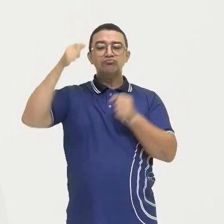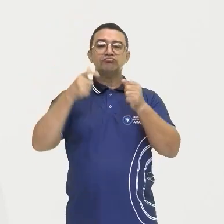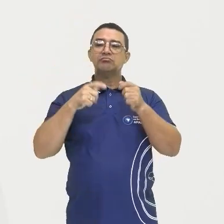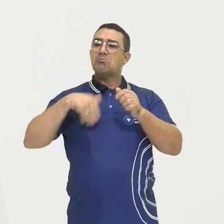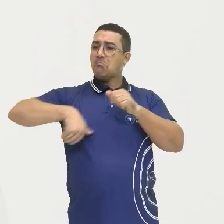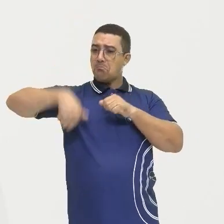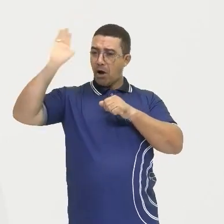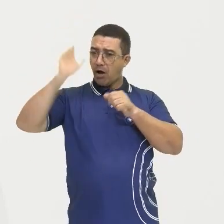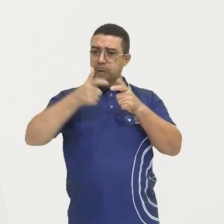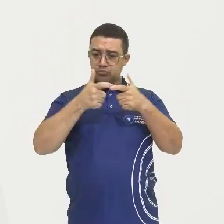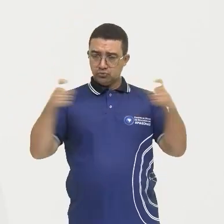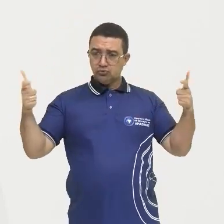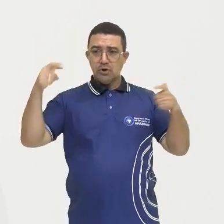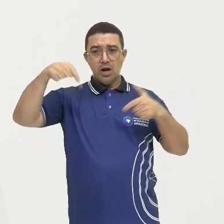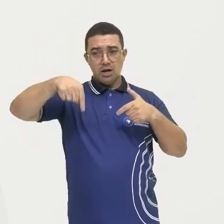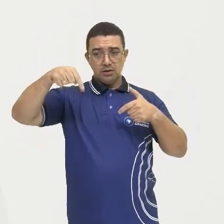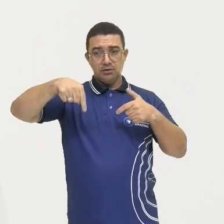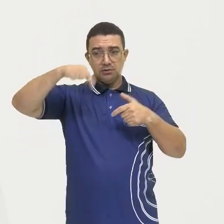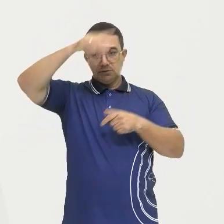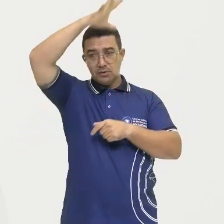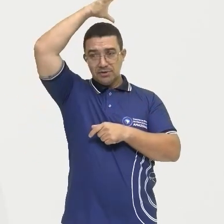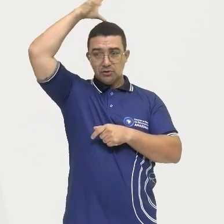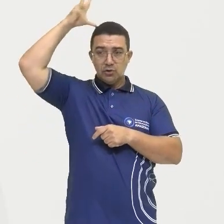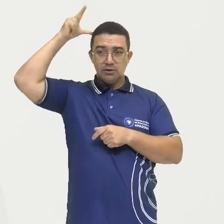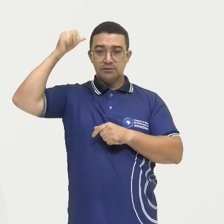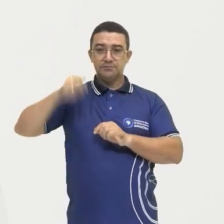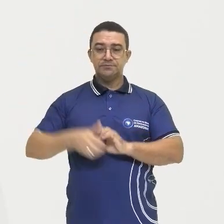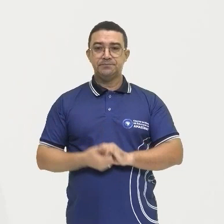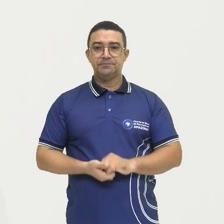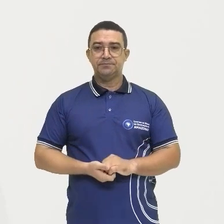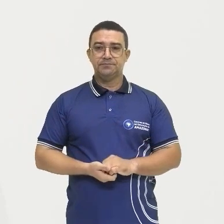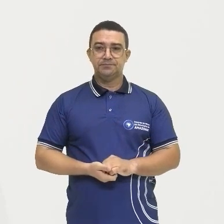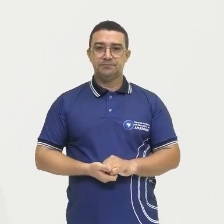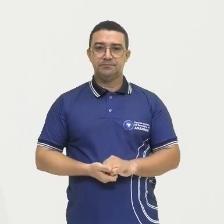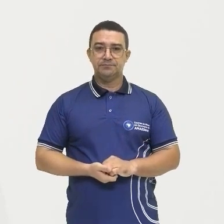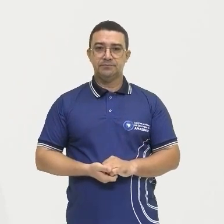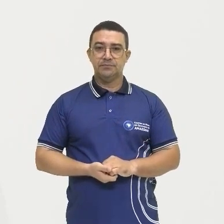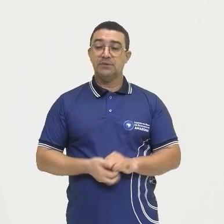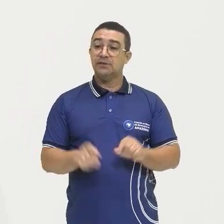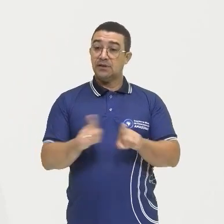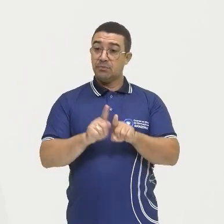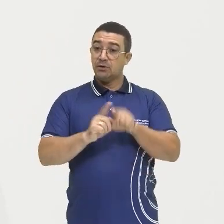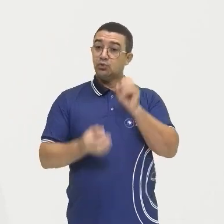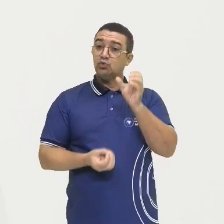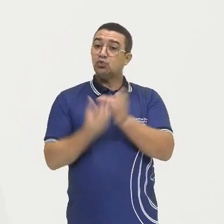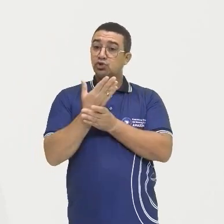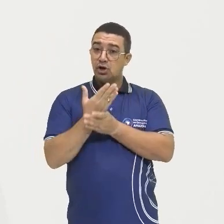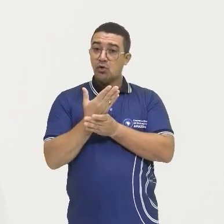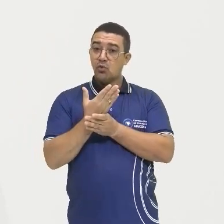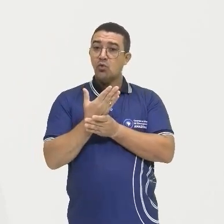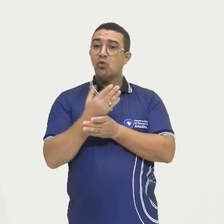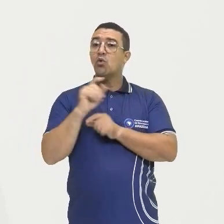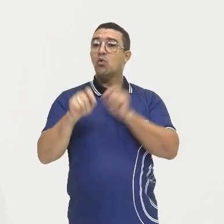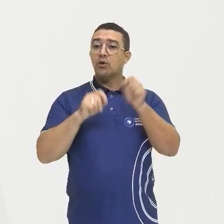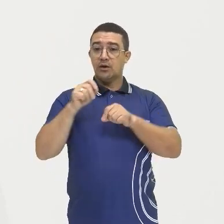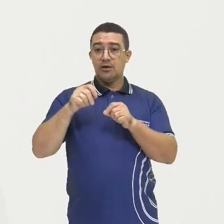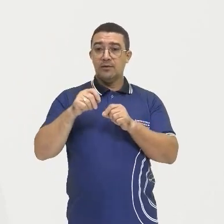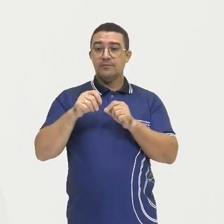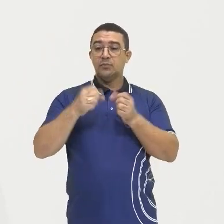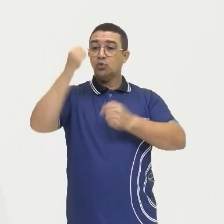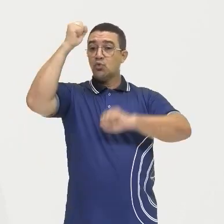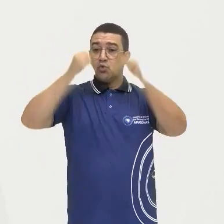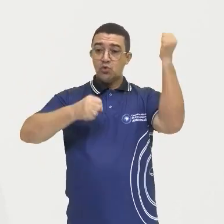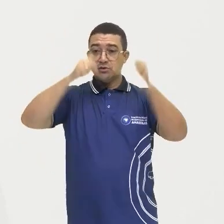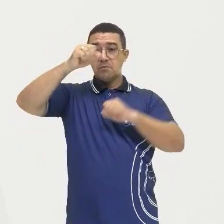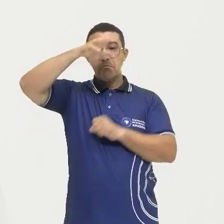nossa região. Tudo bem? Vimos também a questão da implantação do polo industrial de Manaus